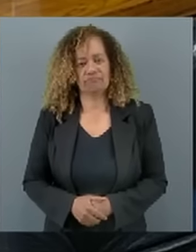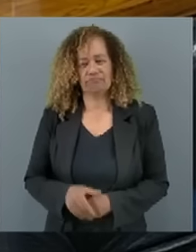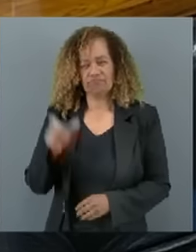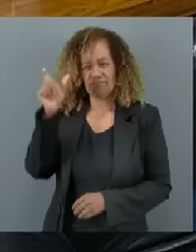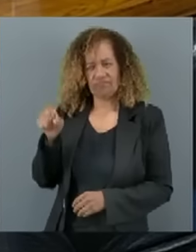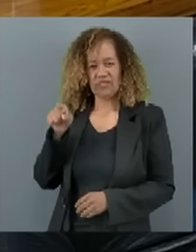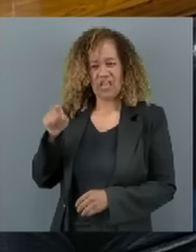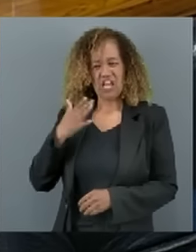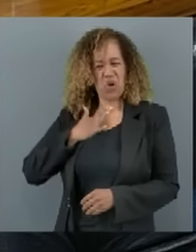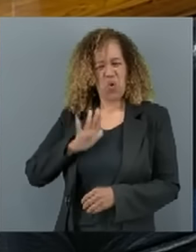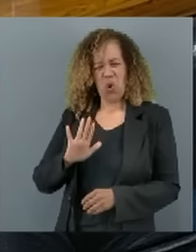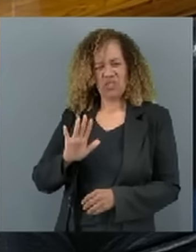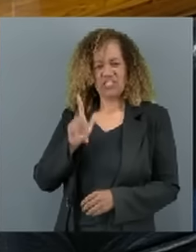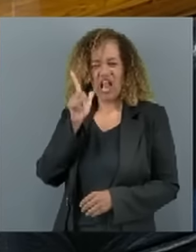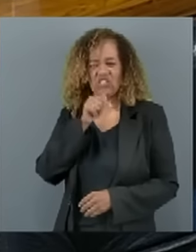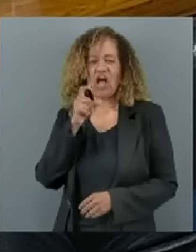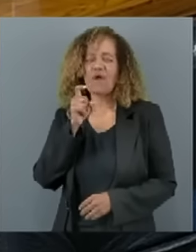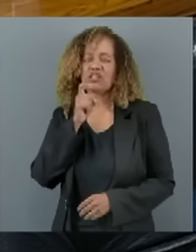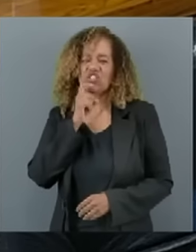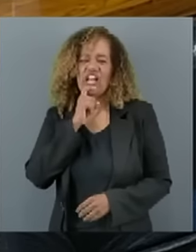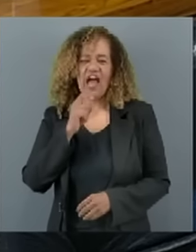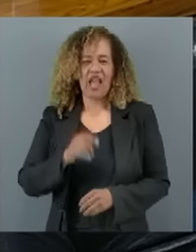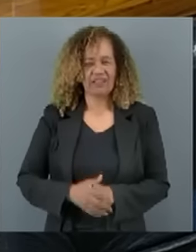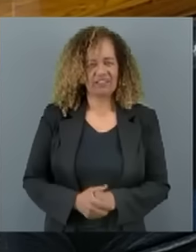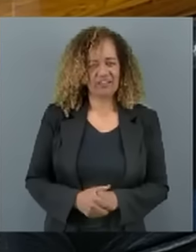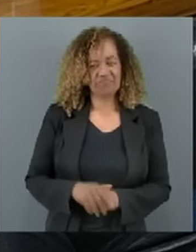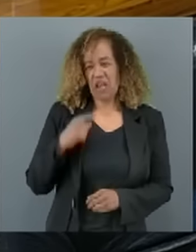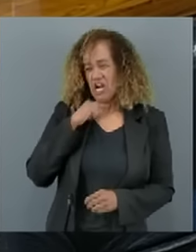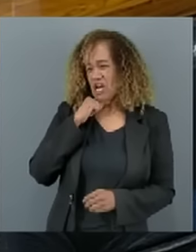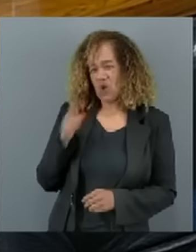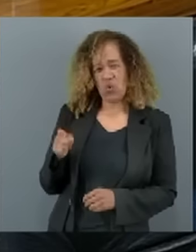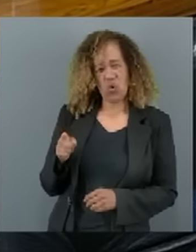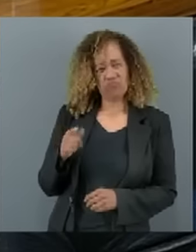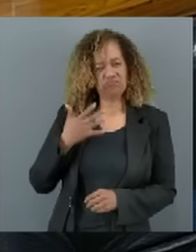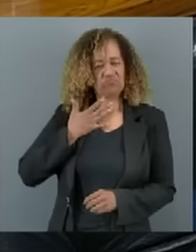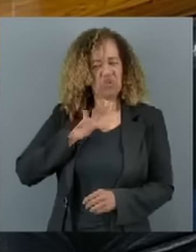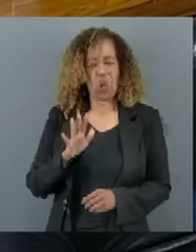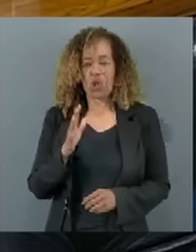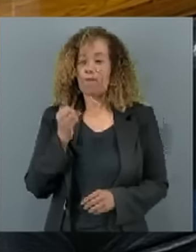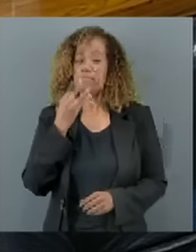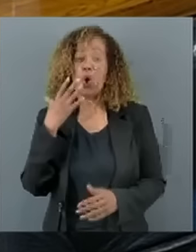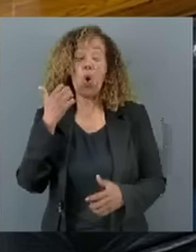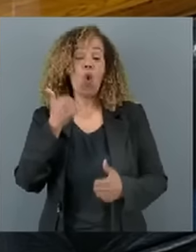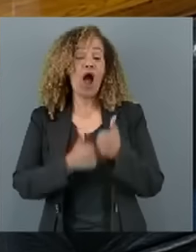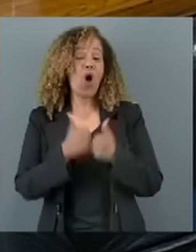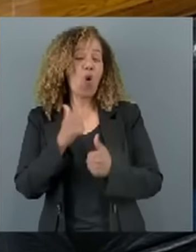goste de água gelada eu duvido que a senhora não goste de um bom arroz